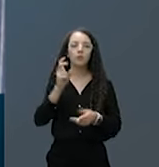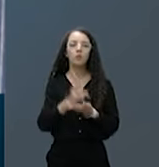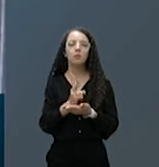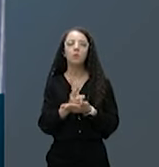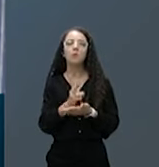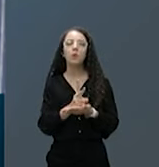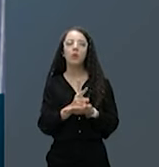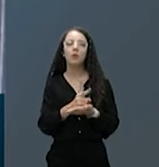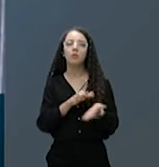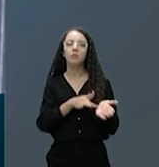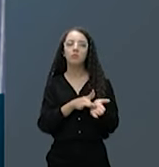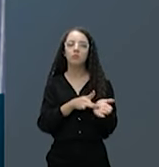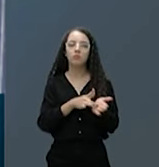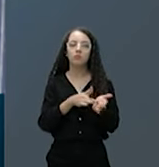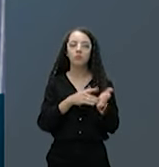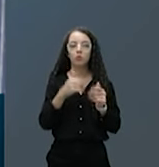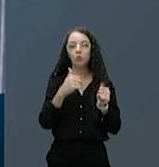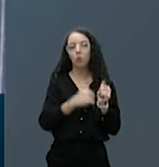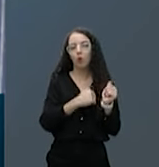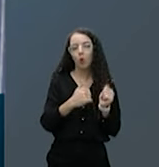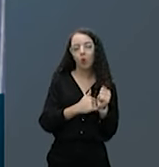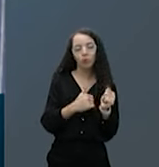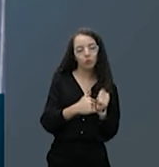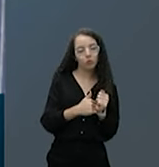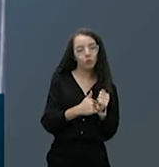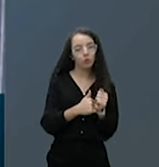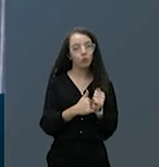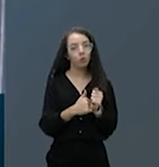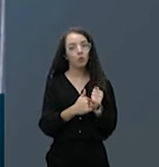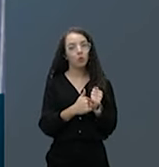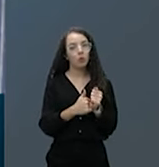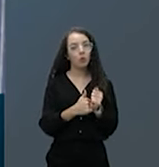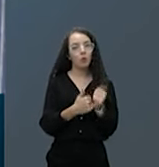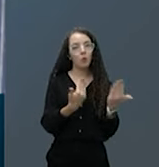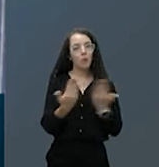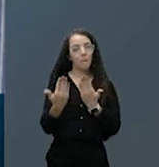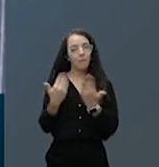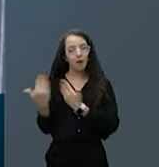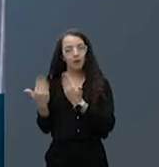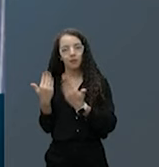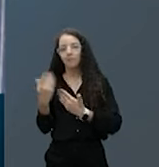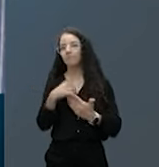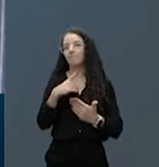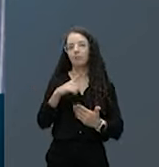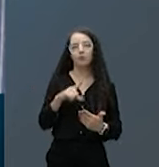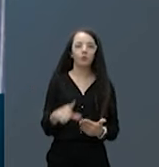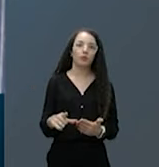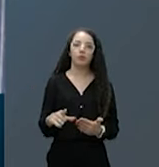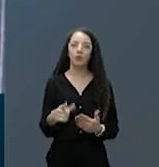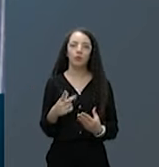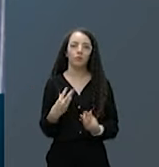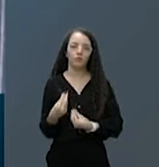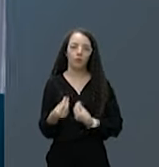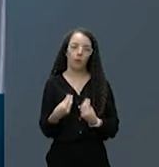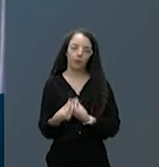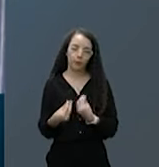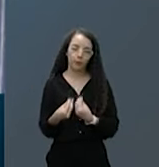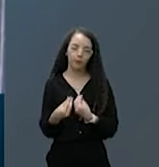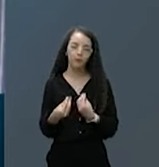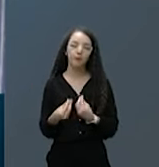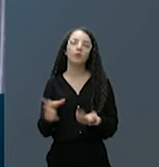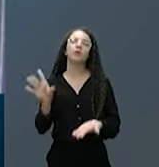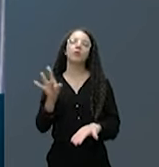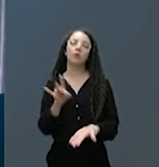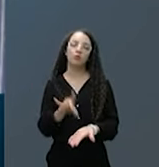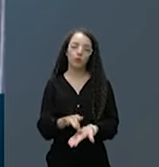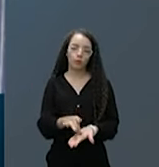se assemelharia à questão decidida no paradigma. De fato,